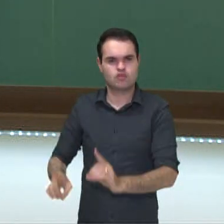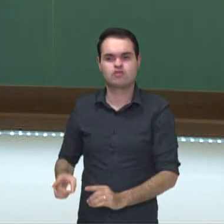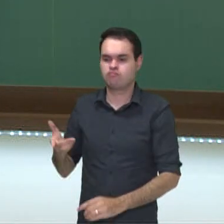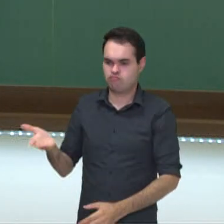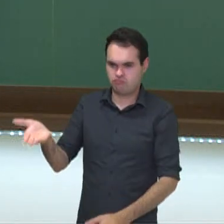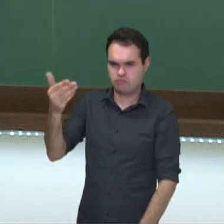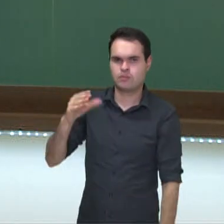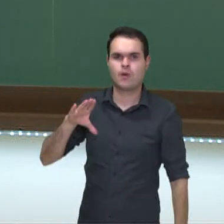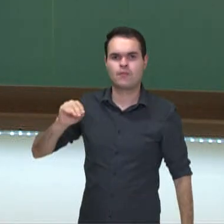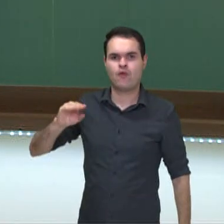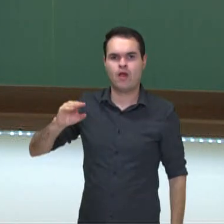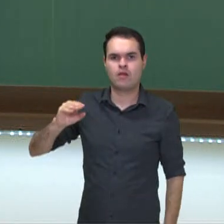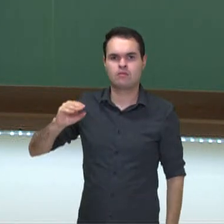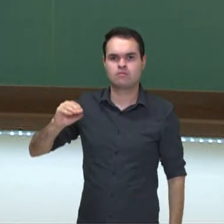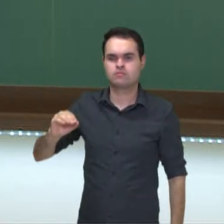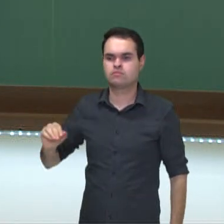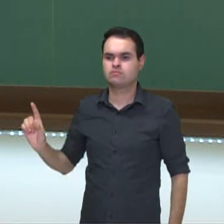fazer